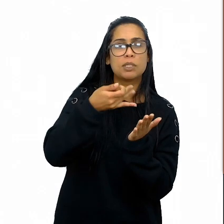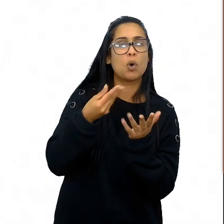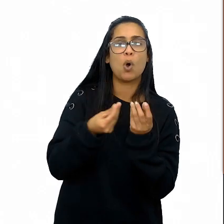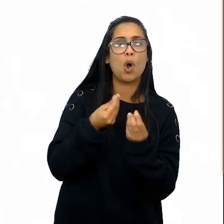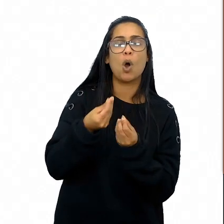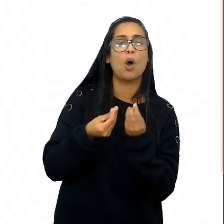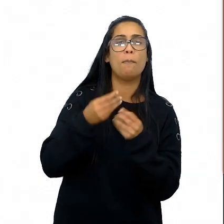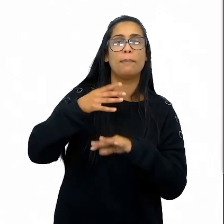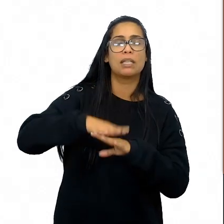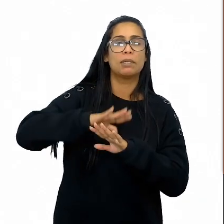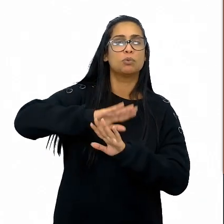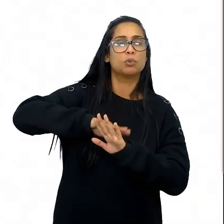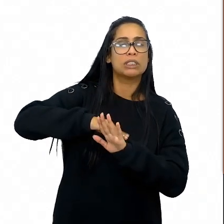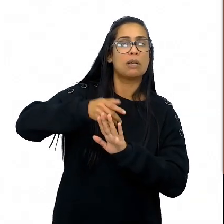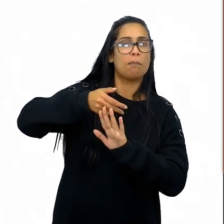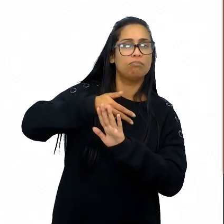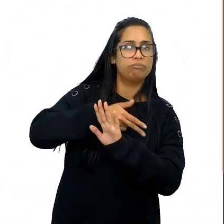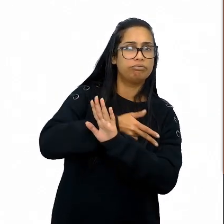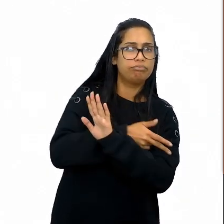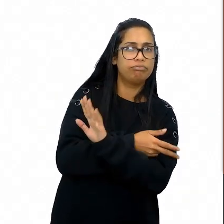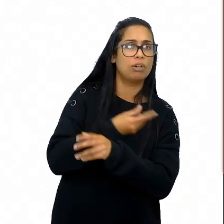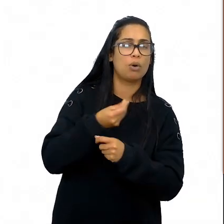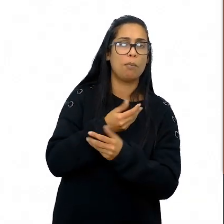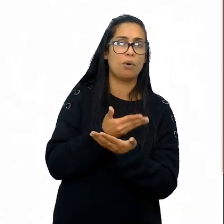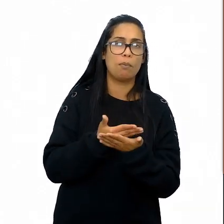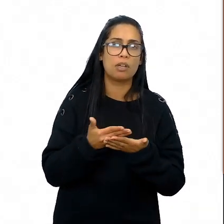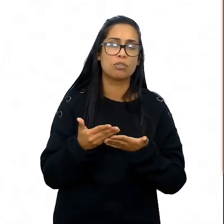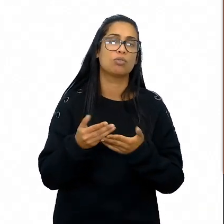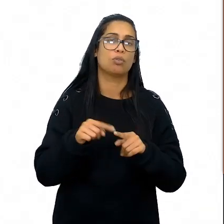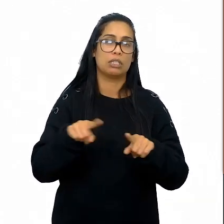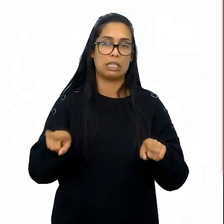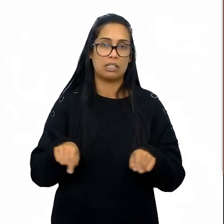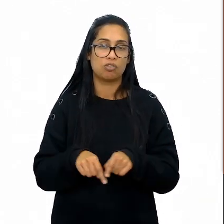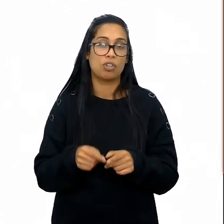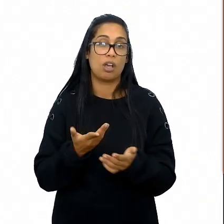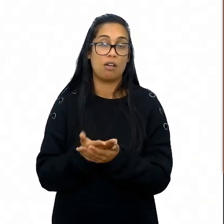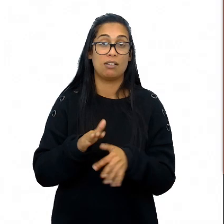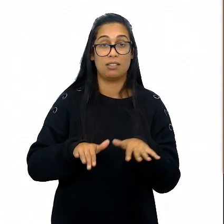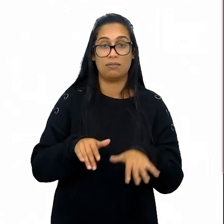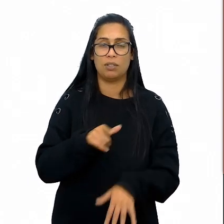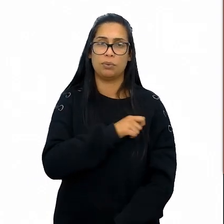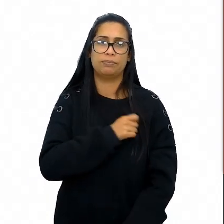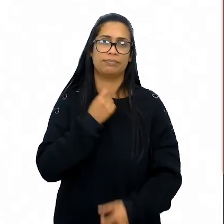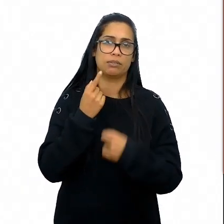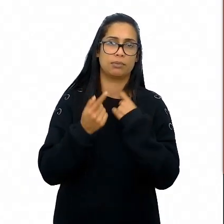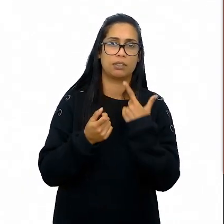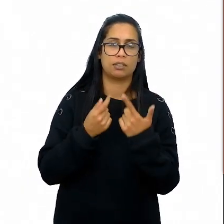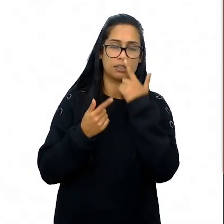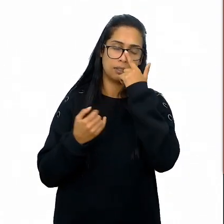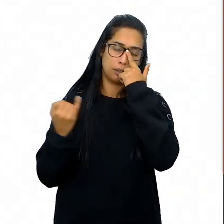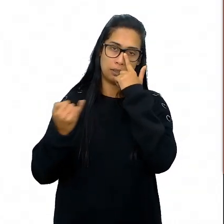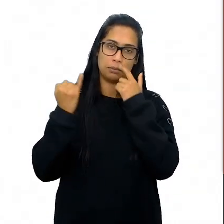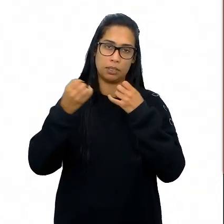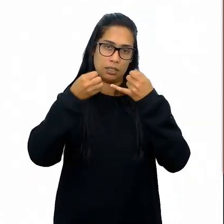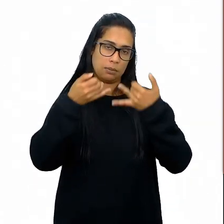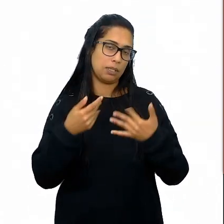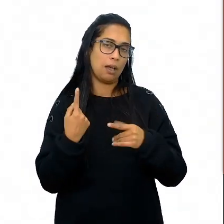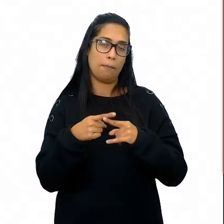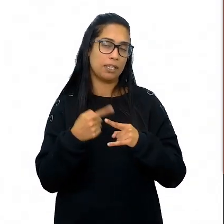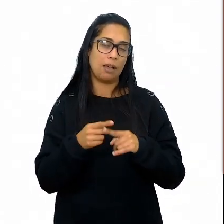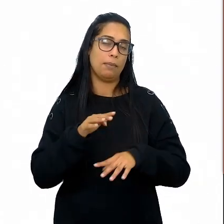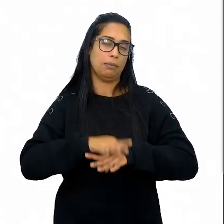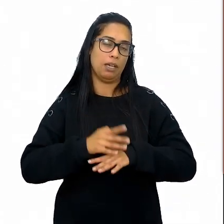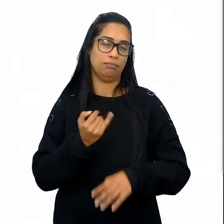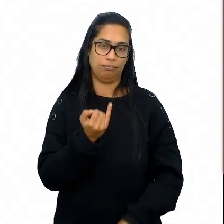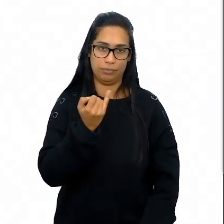e fomentar discussões em sala de aula sim incríveis As Incríveis Incríveis em